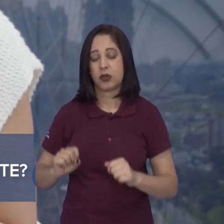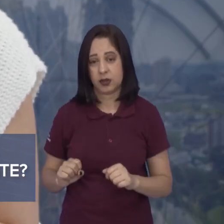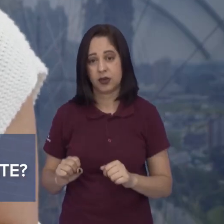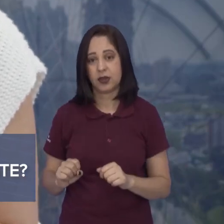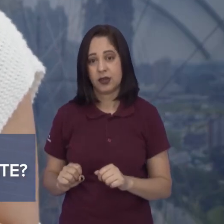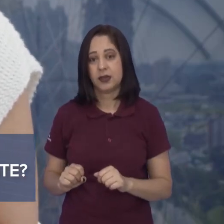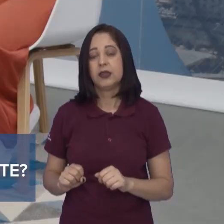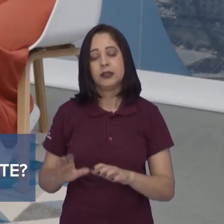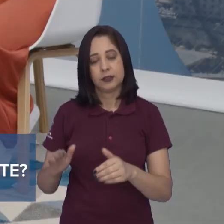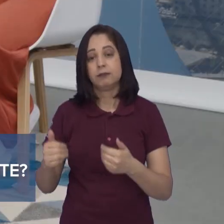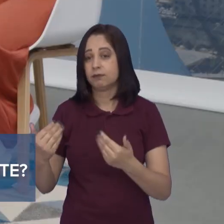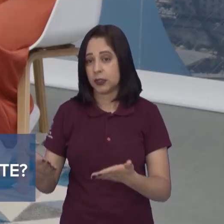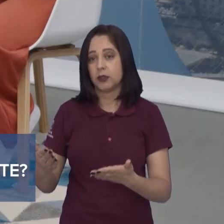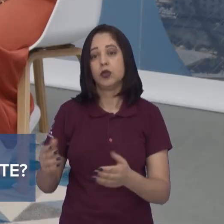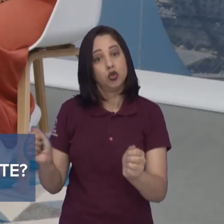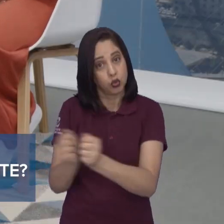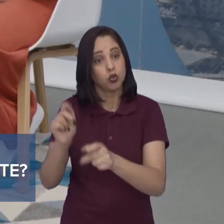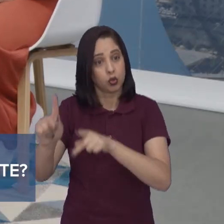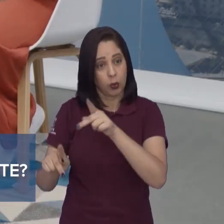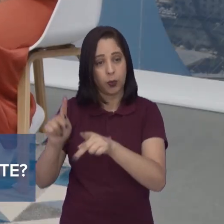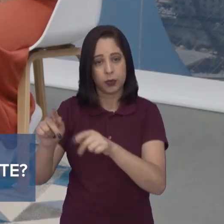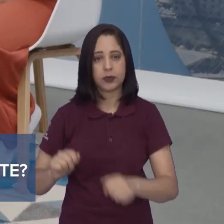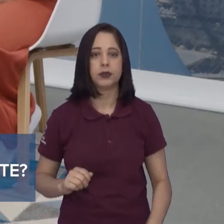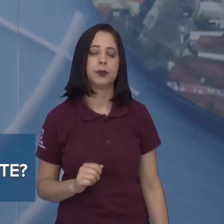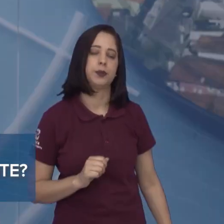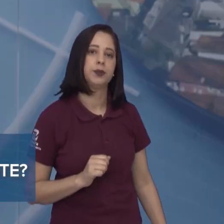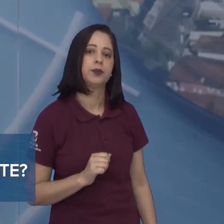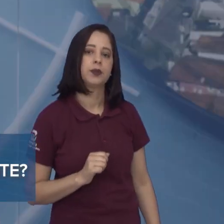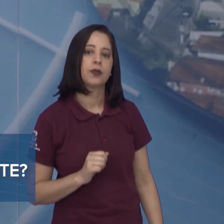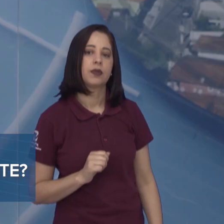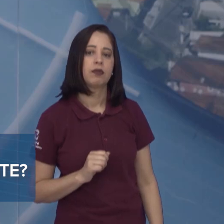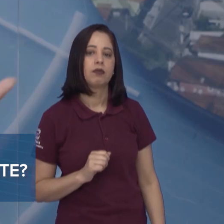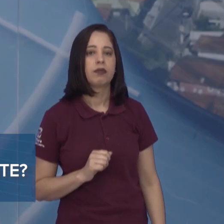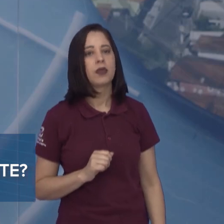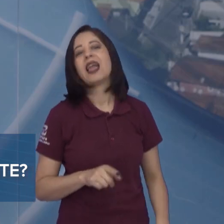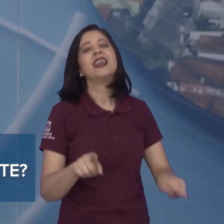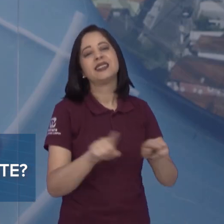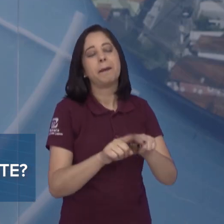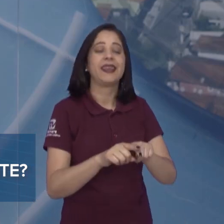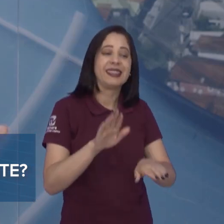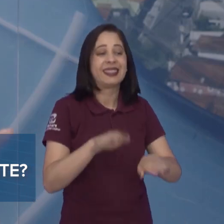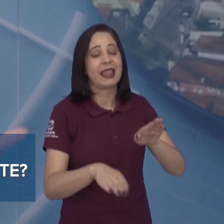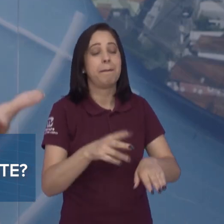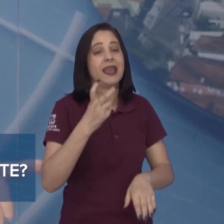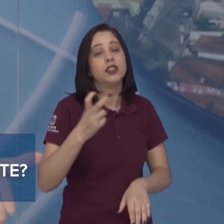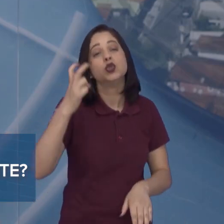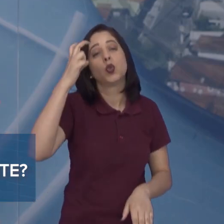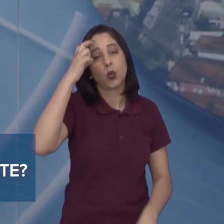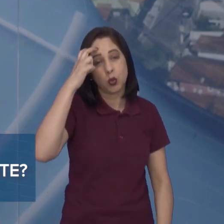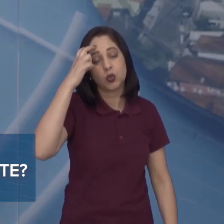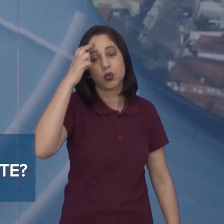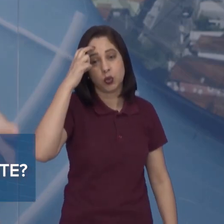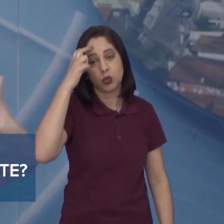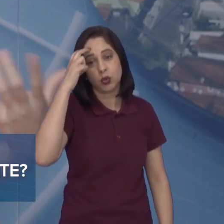da realidade, né, com a população. Sim, e aí também tudo vai de uma questão cultural, né? É possível, muito possível